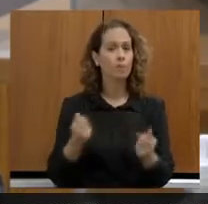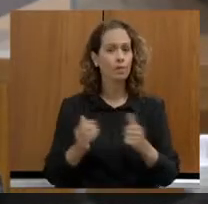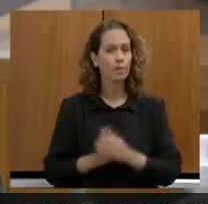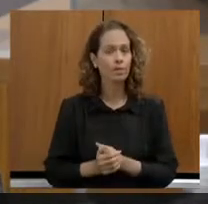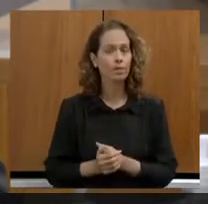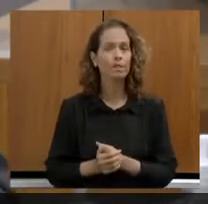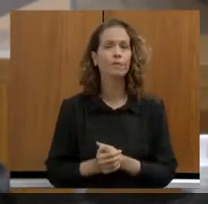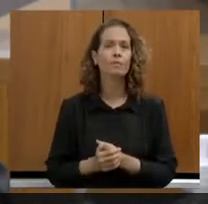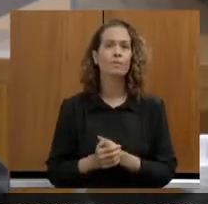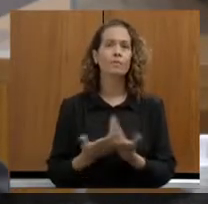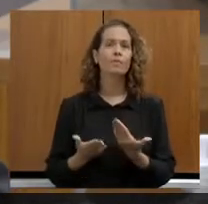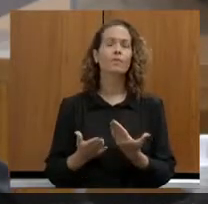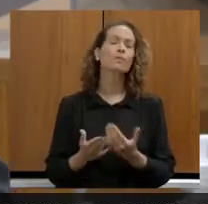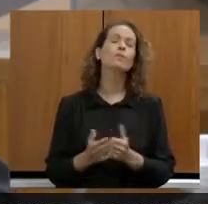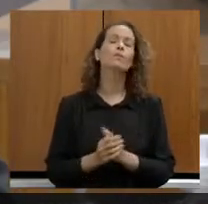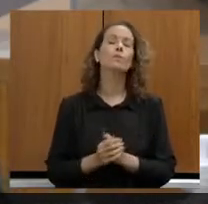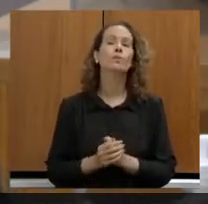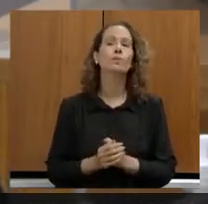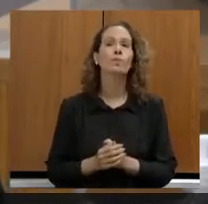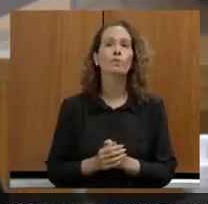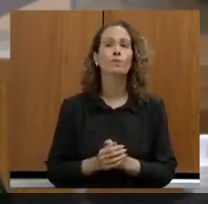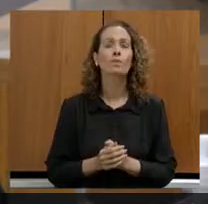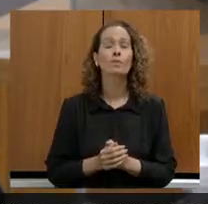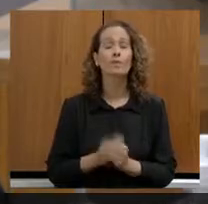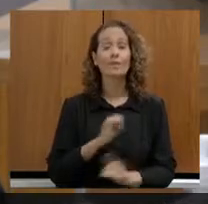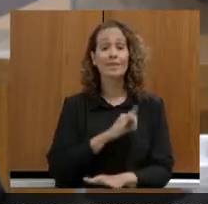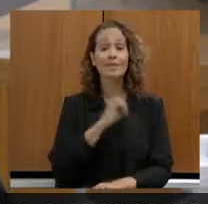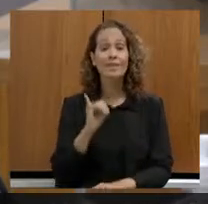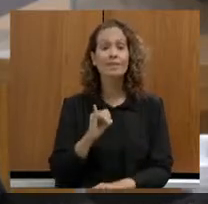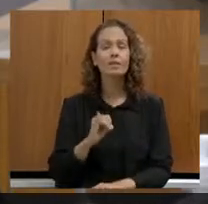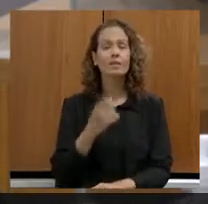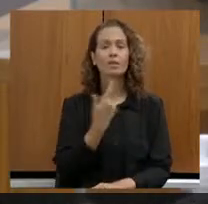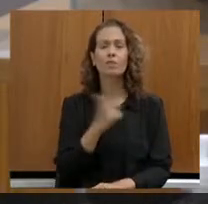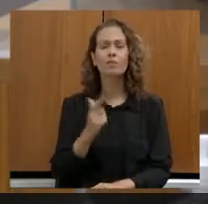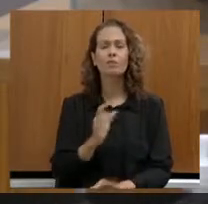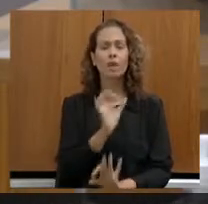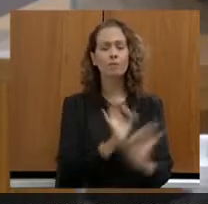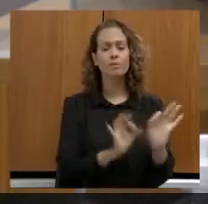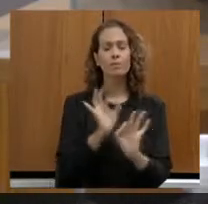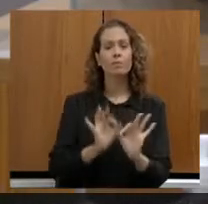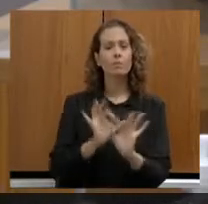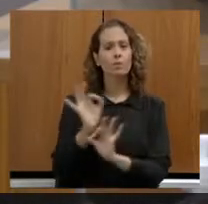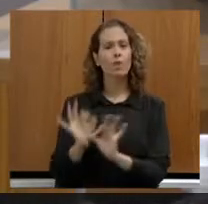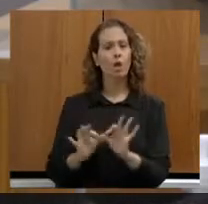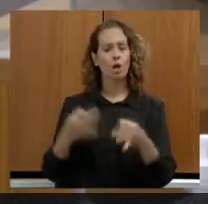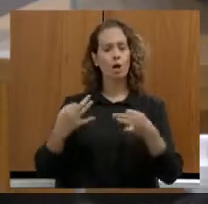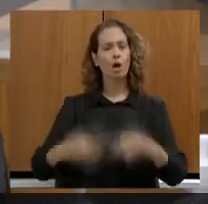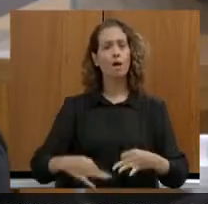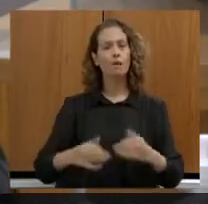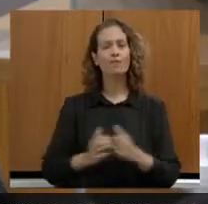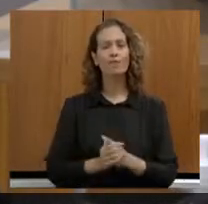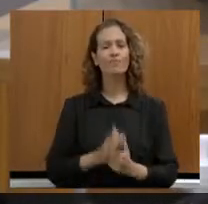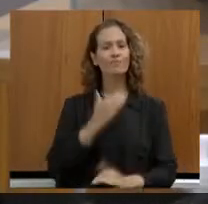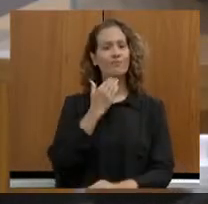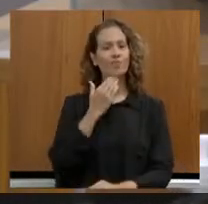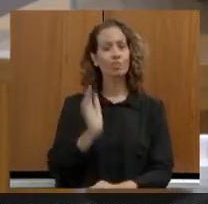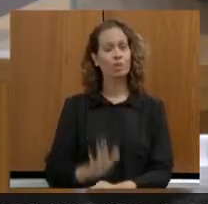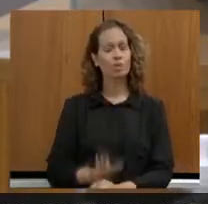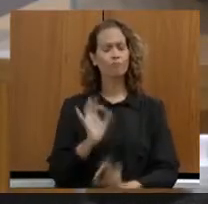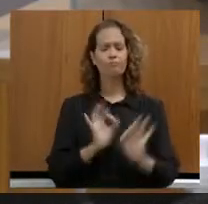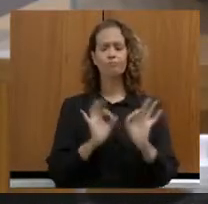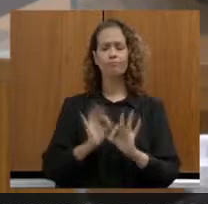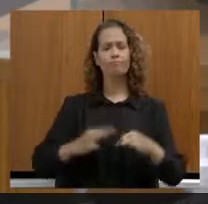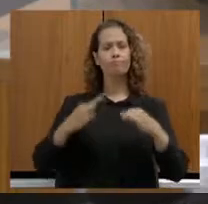existe nada que se ultrapassa se não tiver disciplina a disciplina é ela é